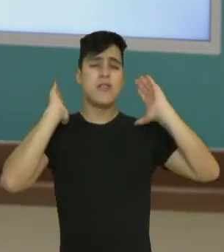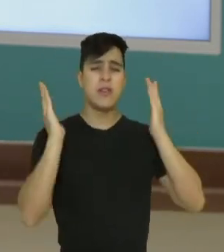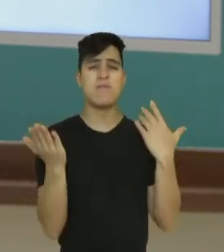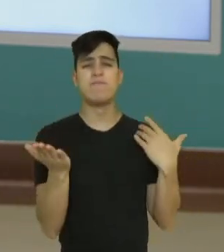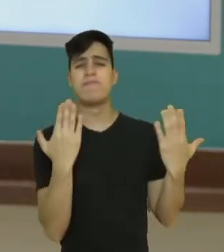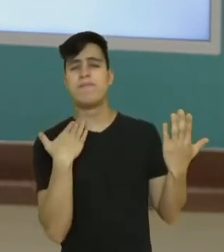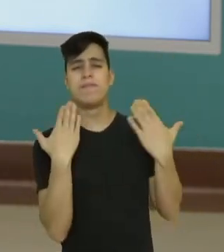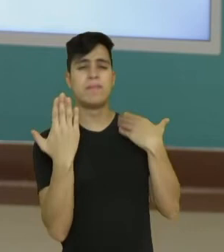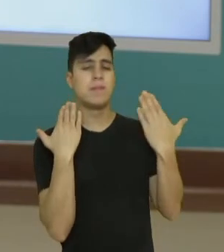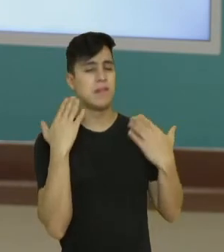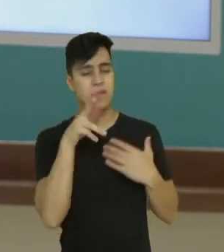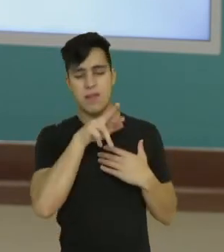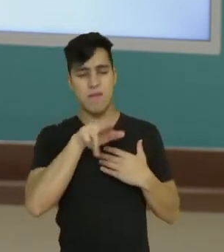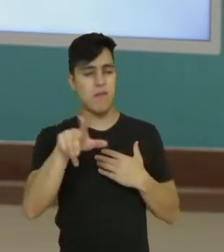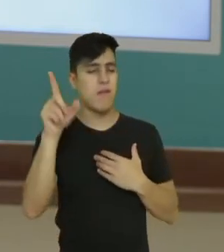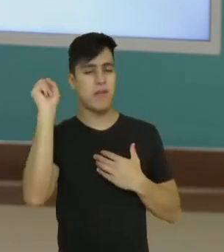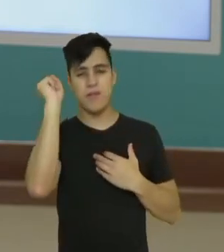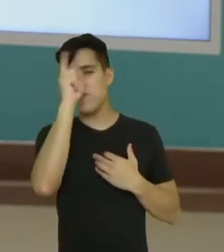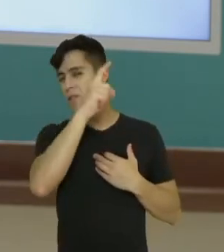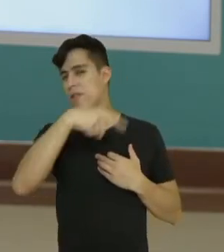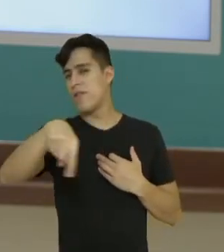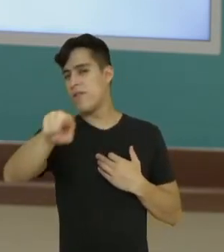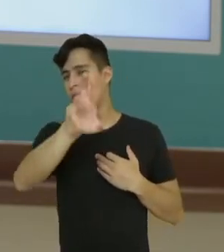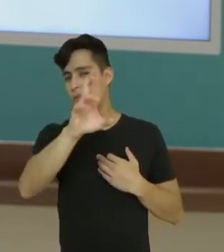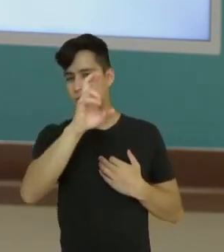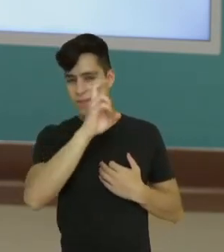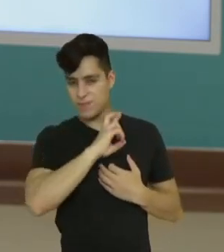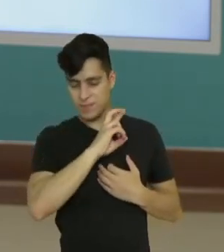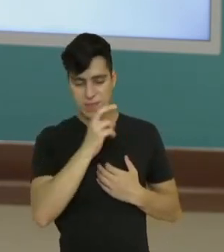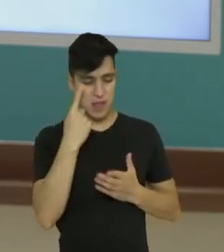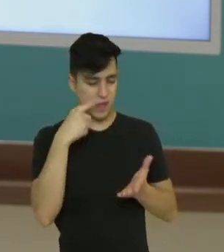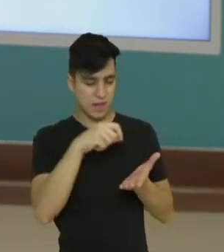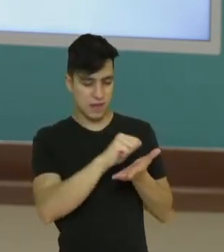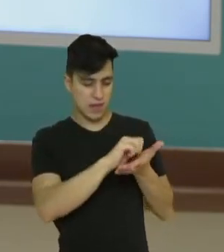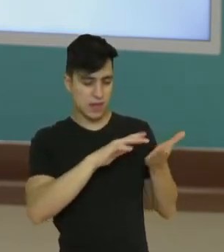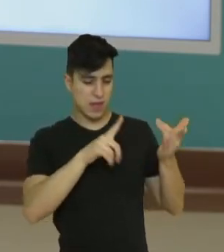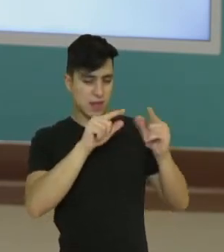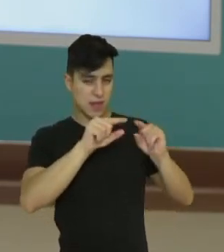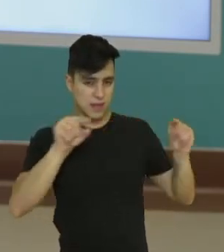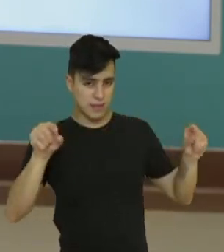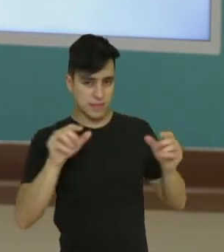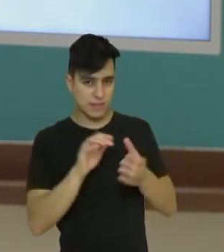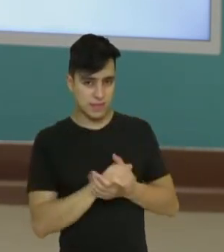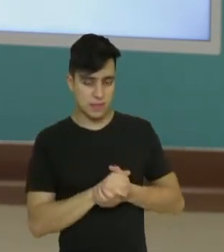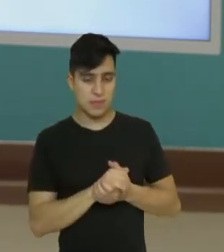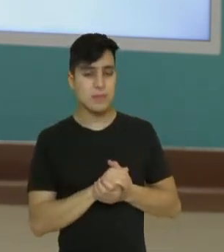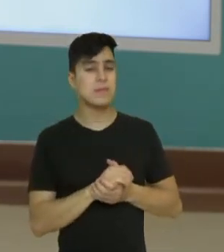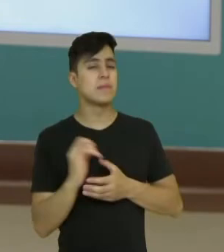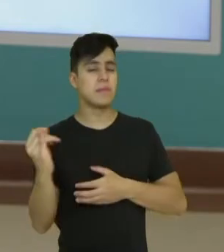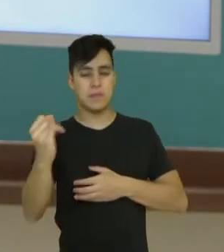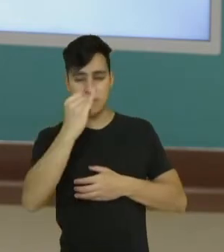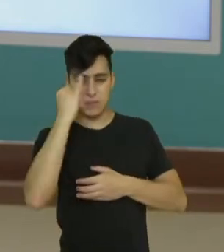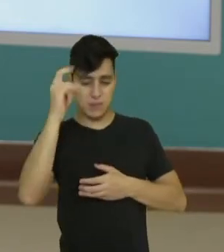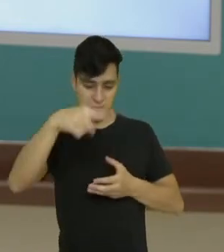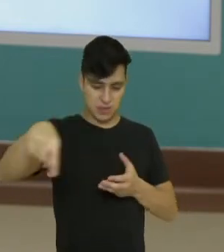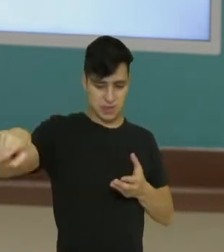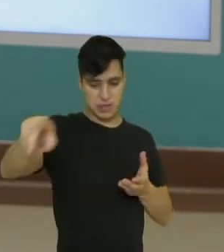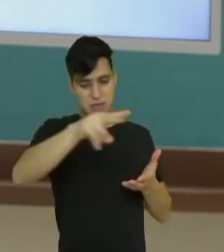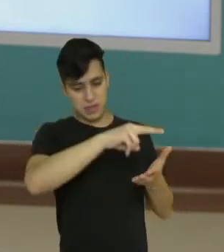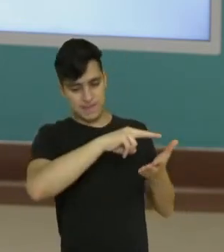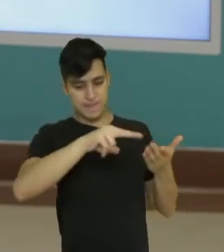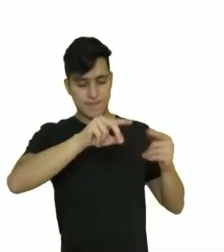anteriormente. Então não é difícil você responder. Então vamos ler o enunciado novamente? Super importante a leitura